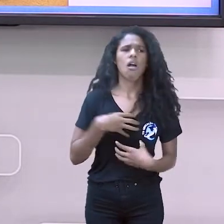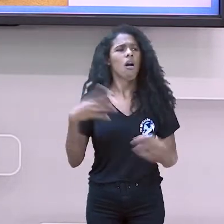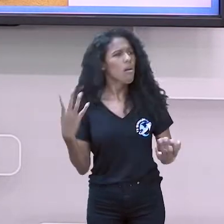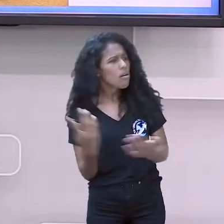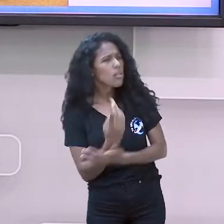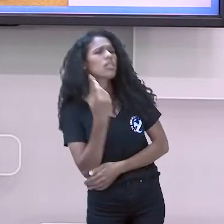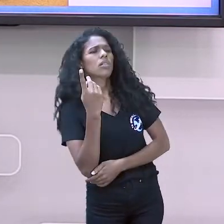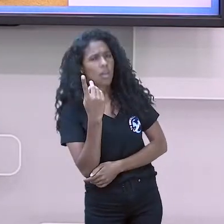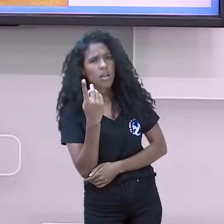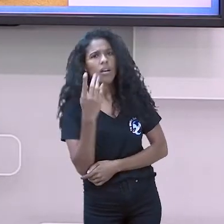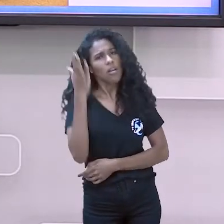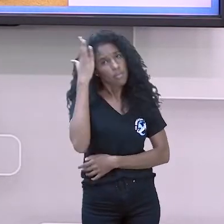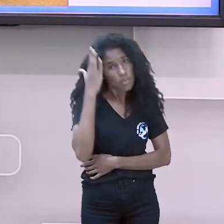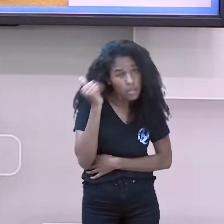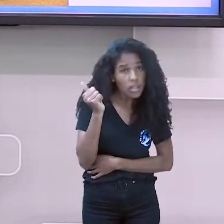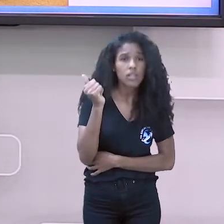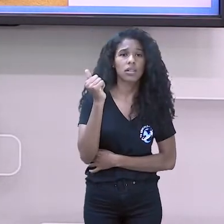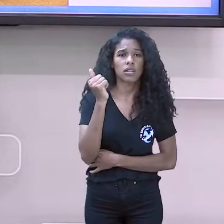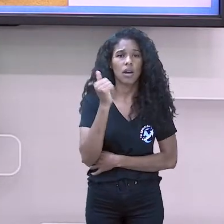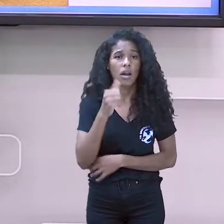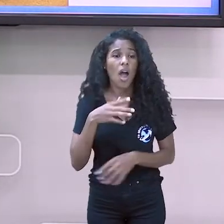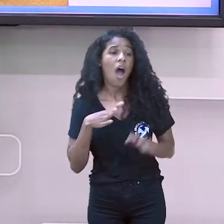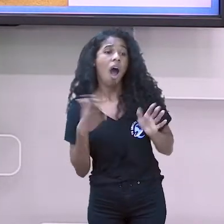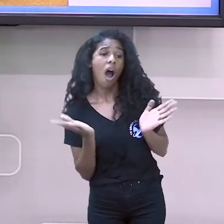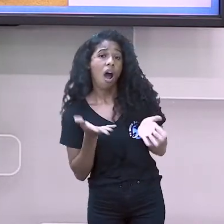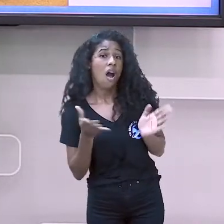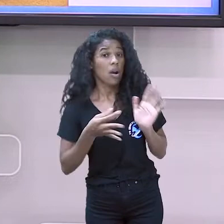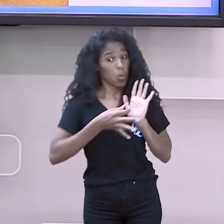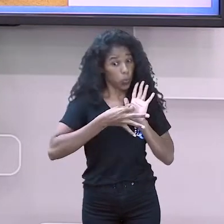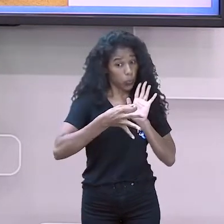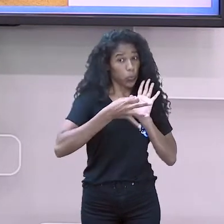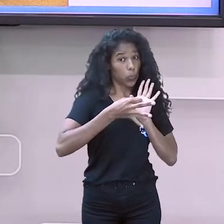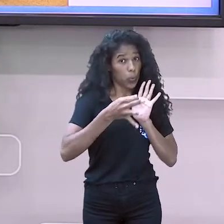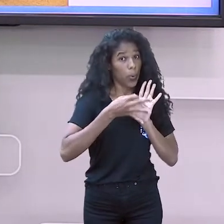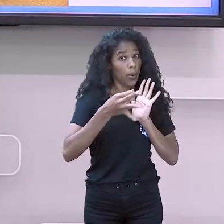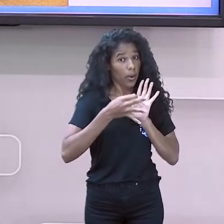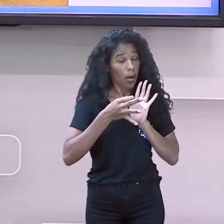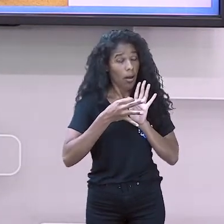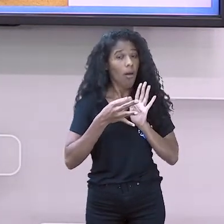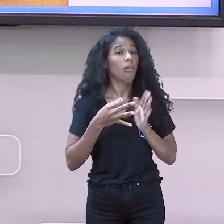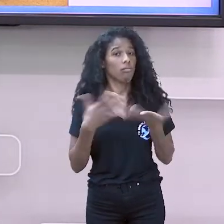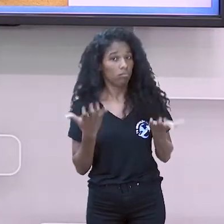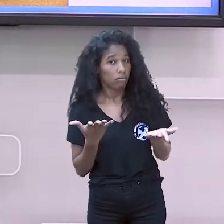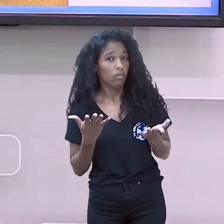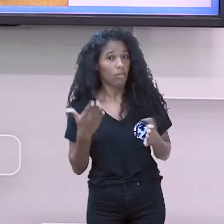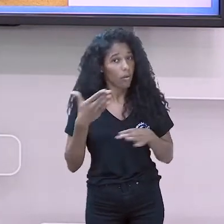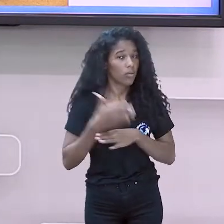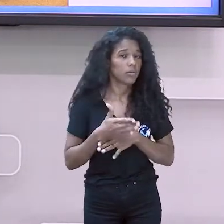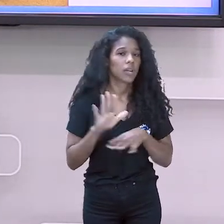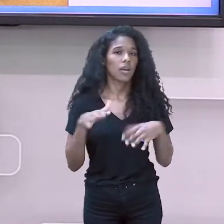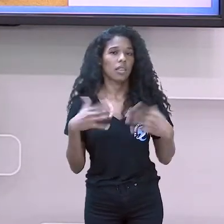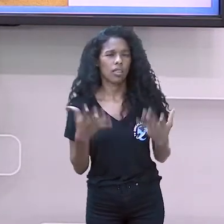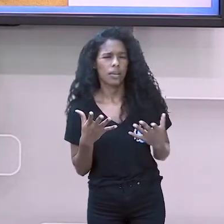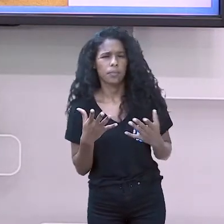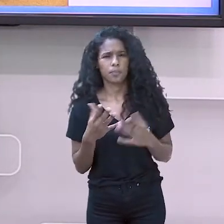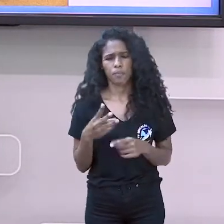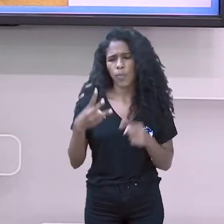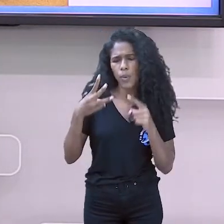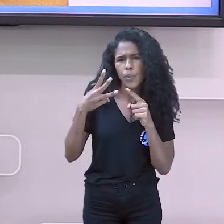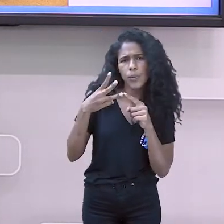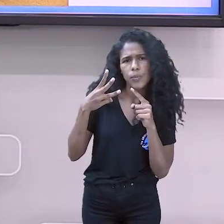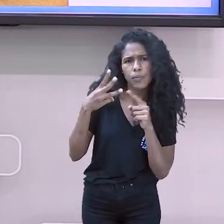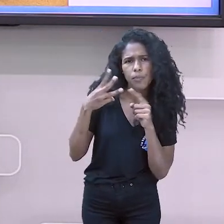aquela indiretinha, sabe? Dá um pitaco na história. Quando ele dá esse pitaco na história, dá essa